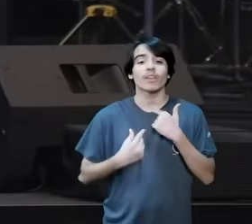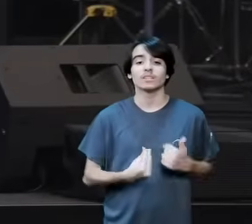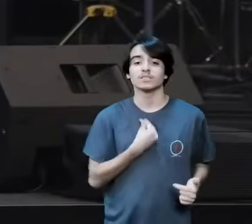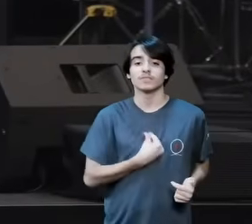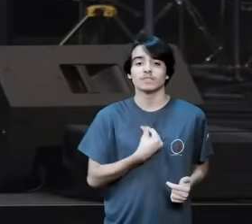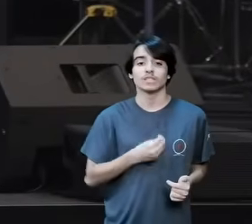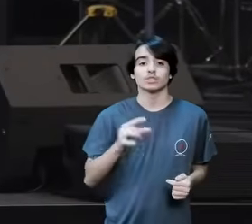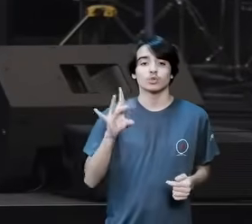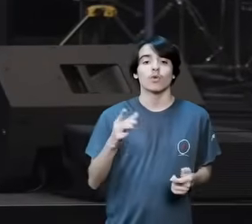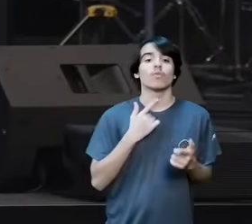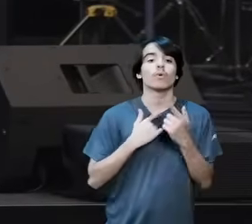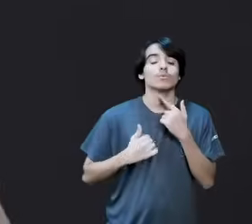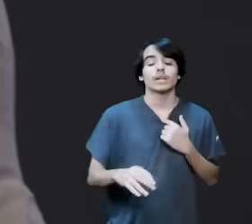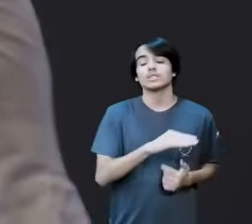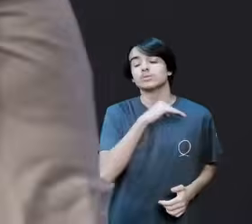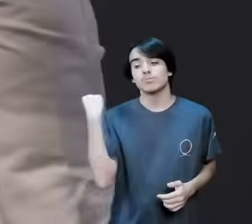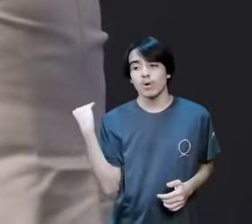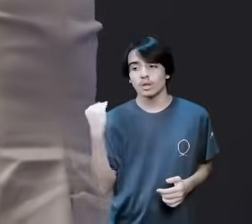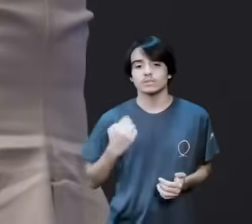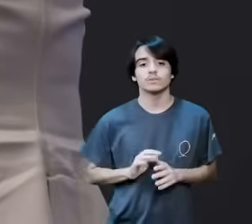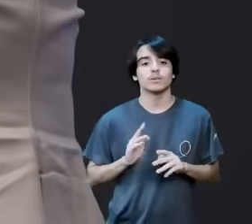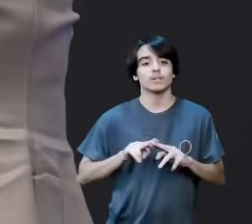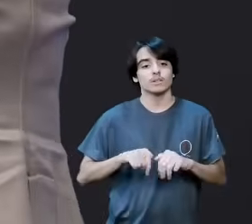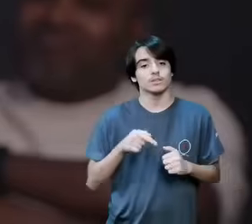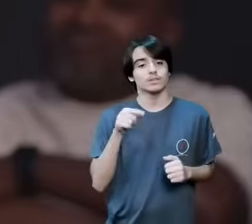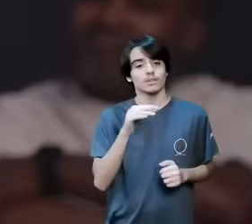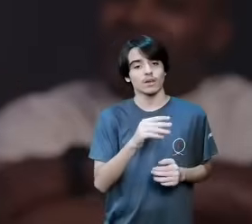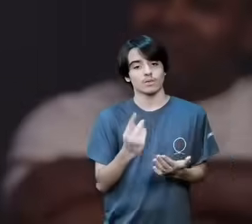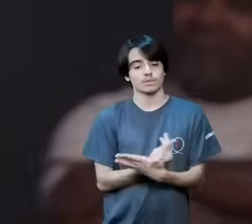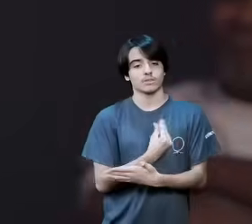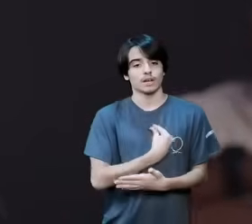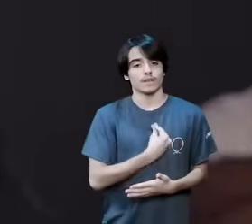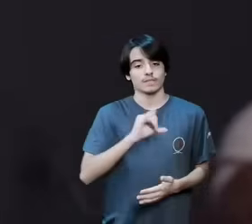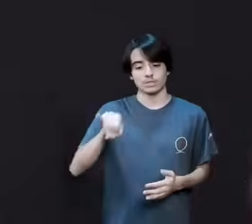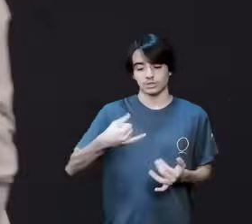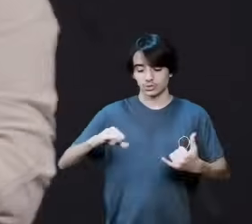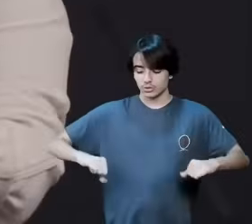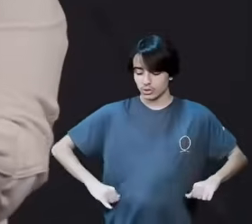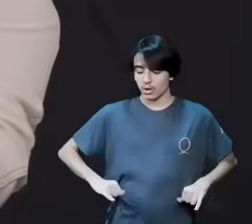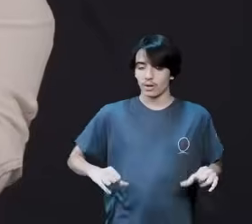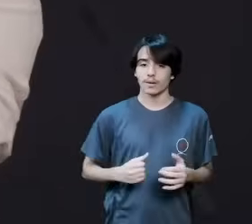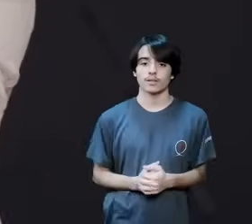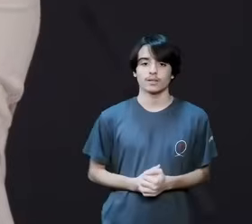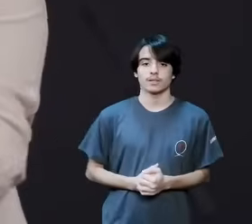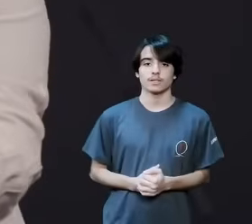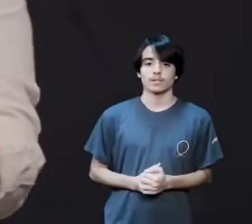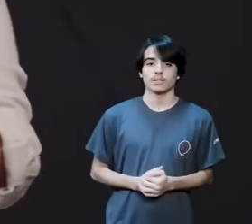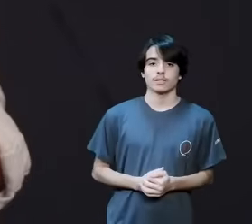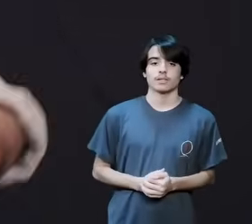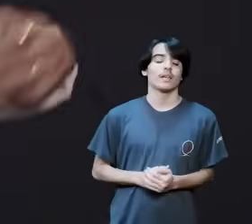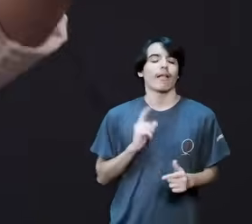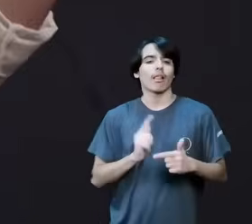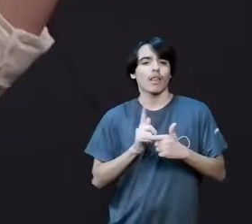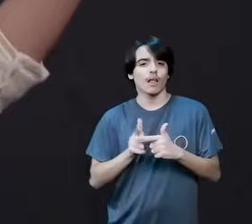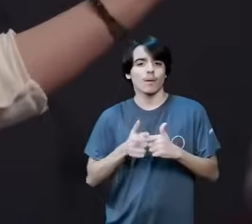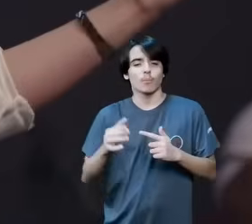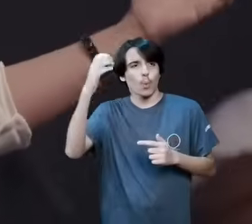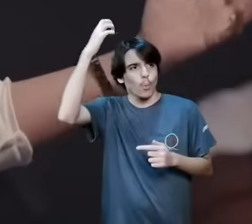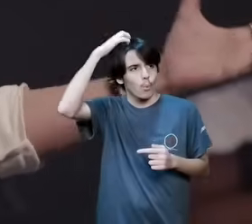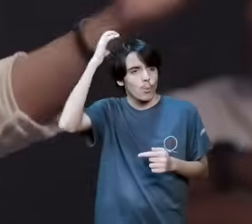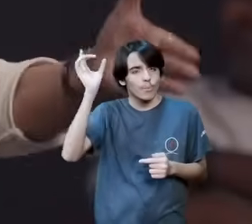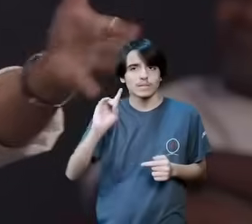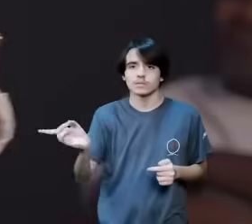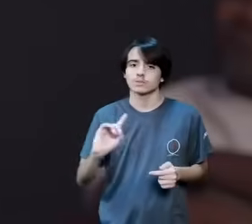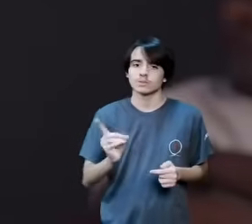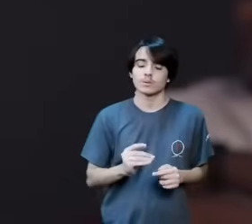há vontade de morte. Foi o que aconteceu com a vida de Jó. Ele não murmurou atribuindo culpabilidade